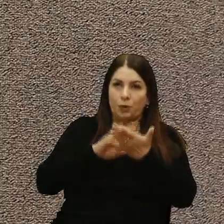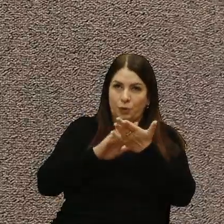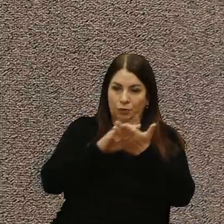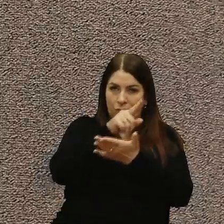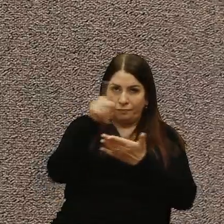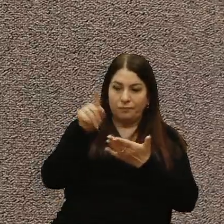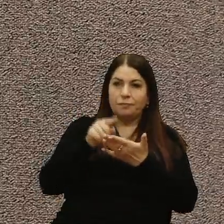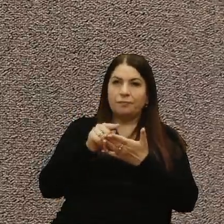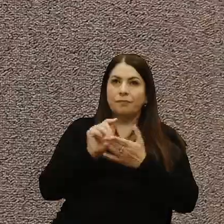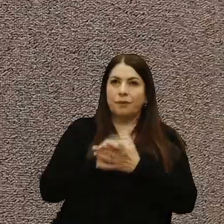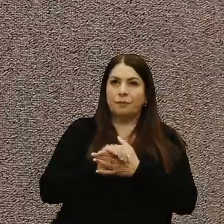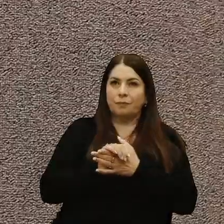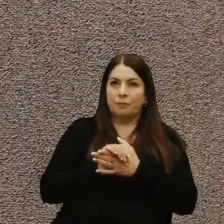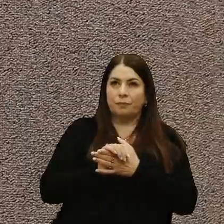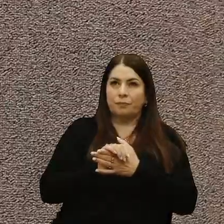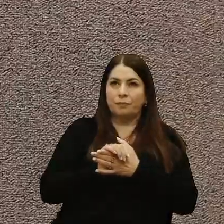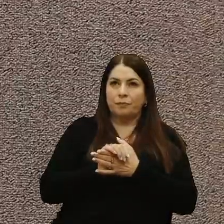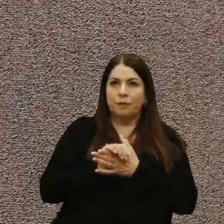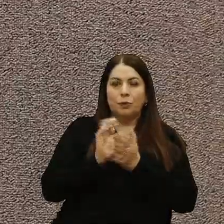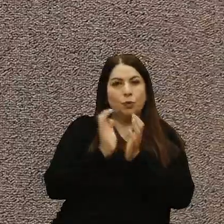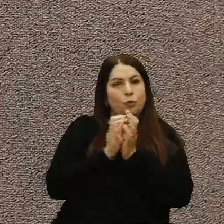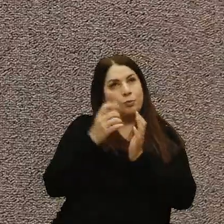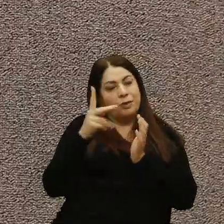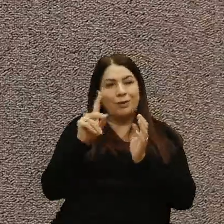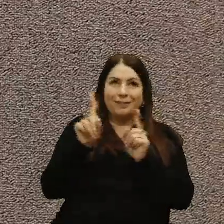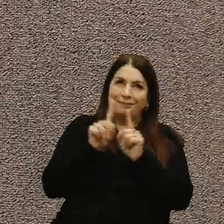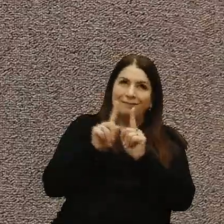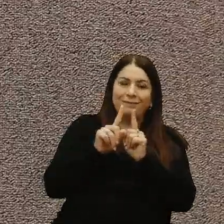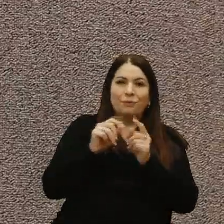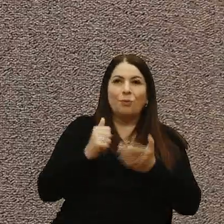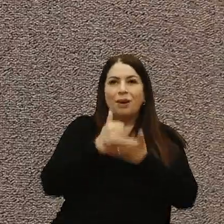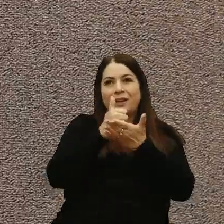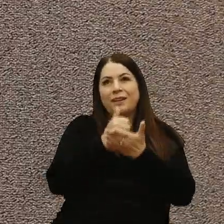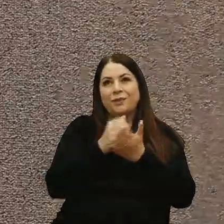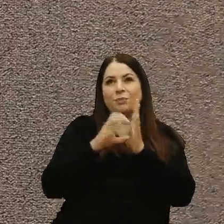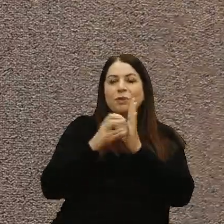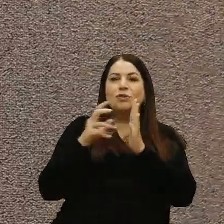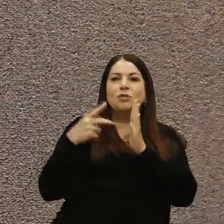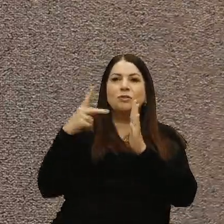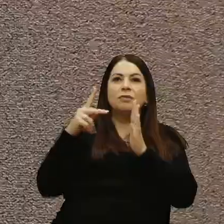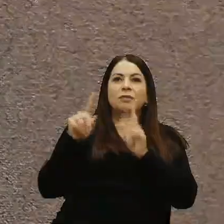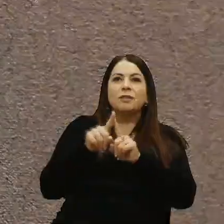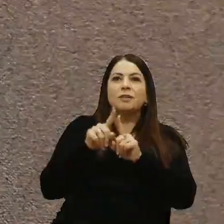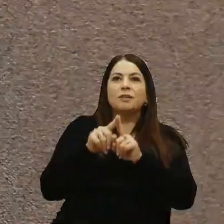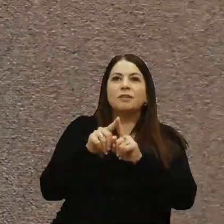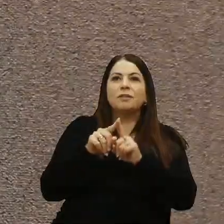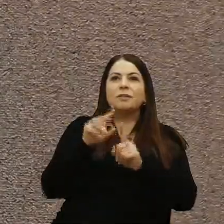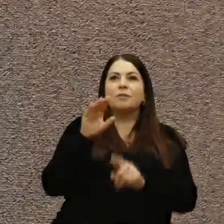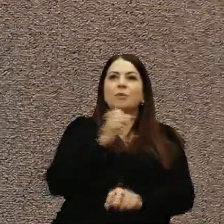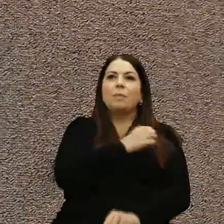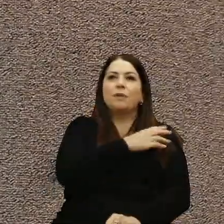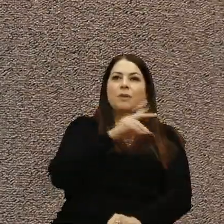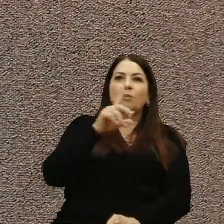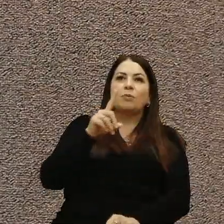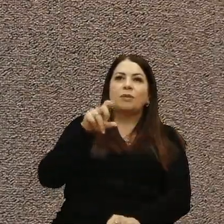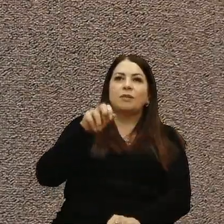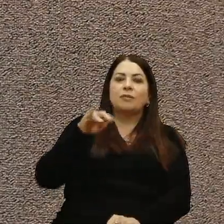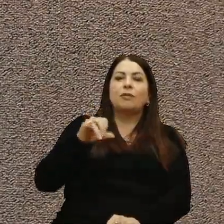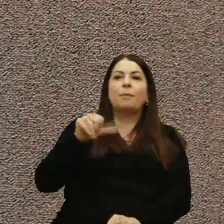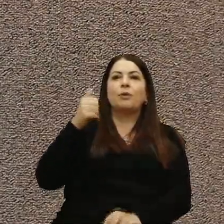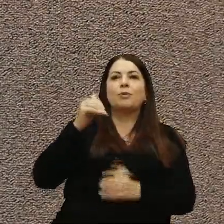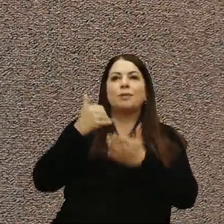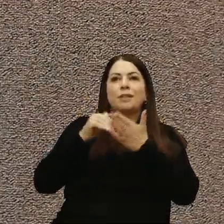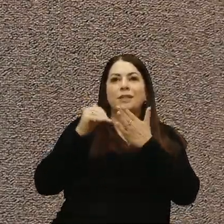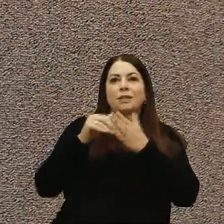o companheiro seu aí, companheiro fica ruim, mas um aliado de partido seu ali, um aliado que é o Capitão Derrite, melhor secretário de segurança